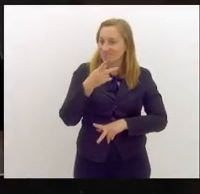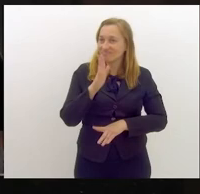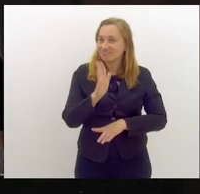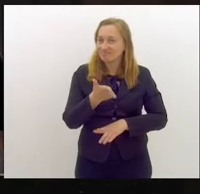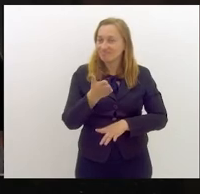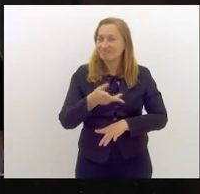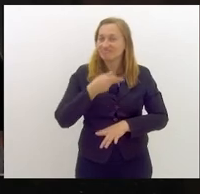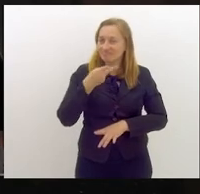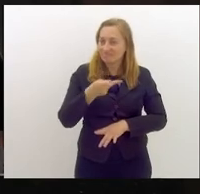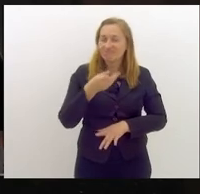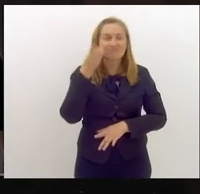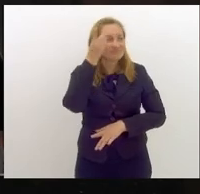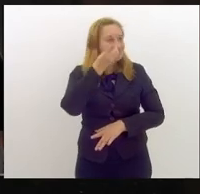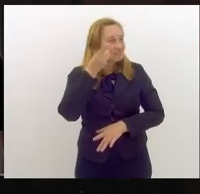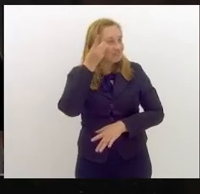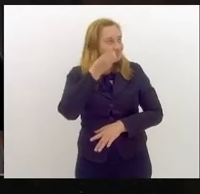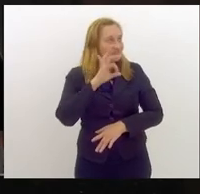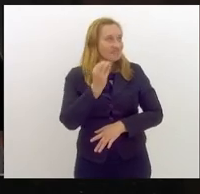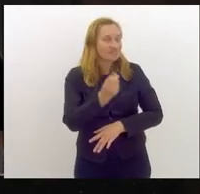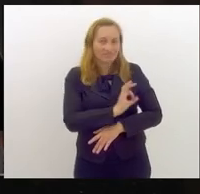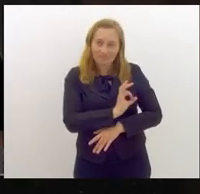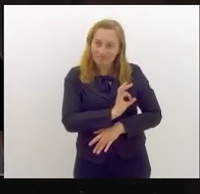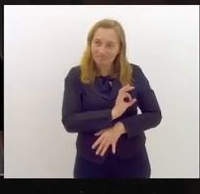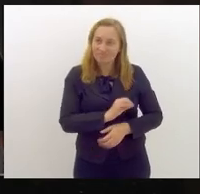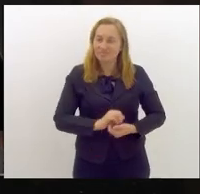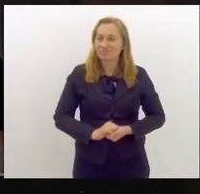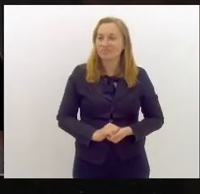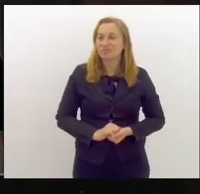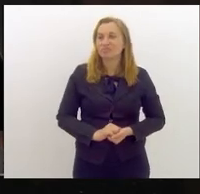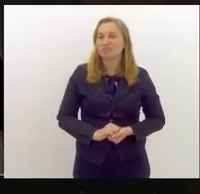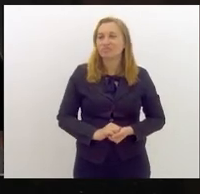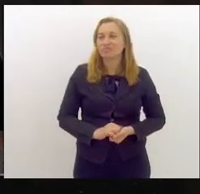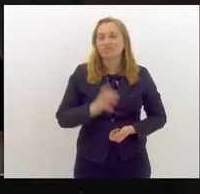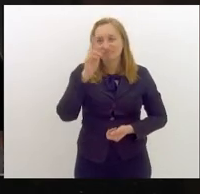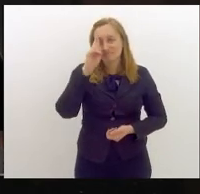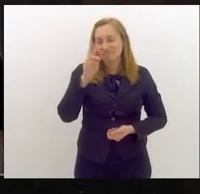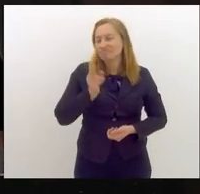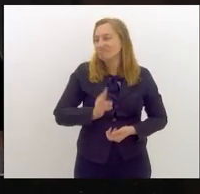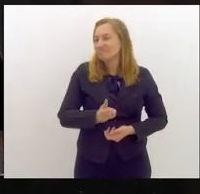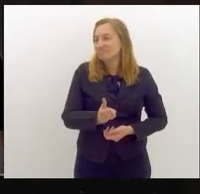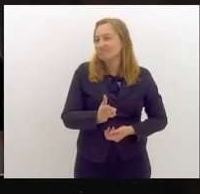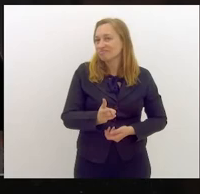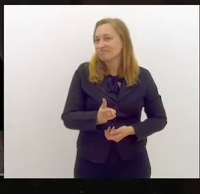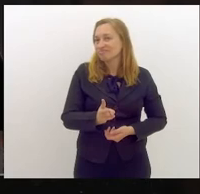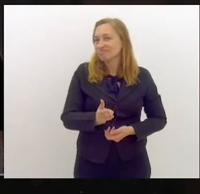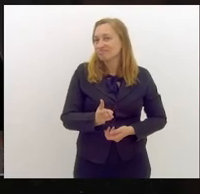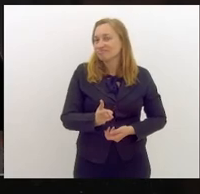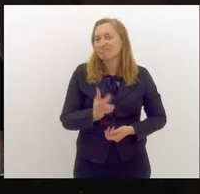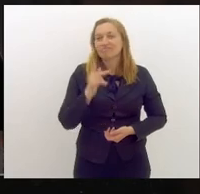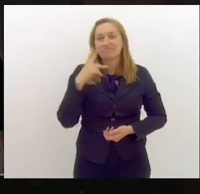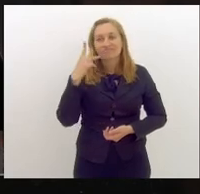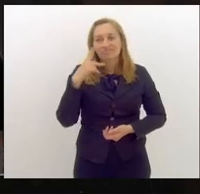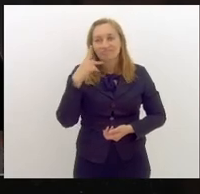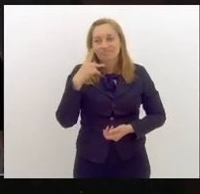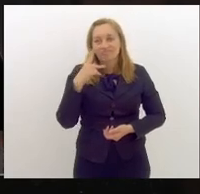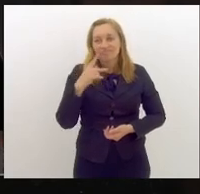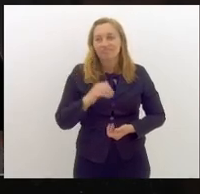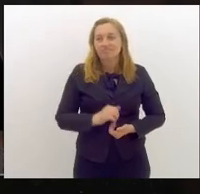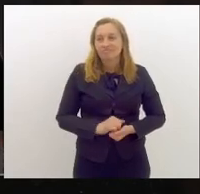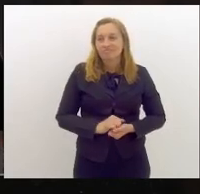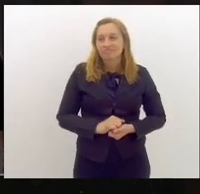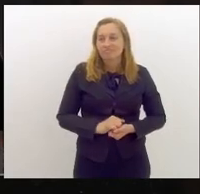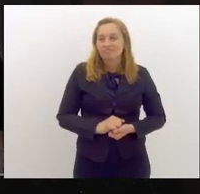pronunciadas pela deputada Marta Rocha que o senhor sempre no Parlamento Primor